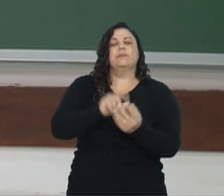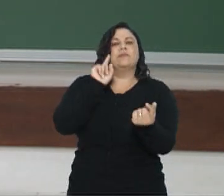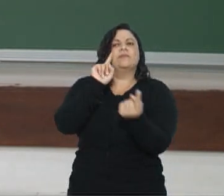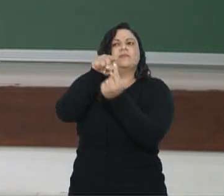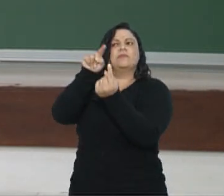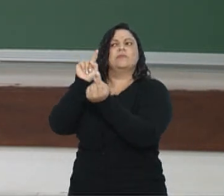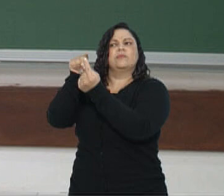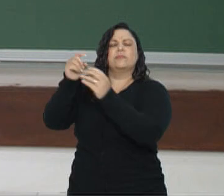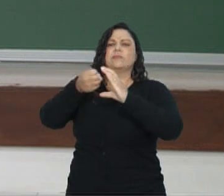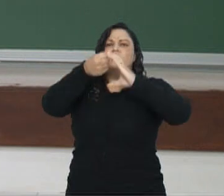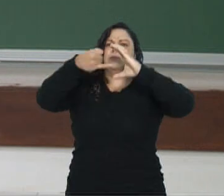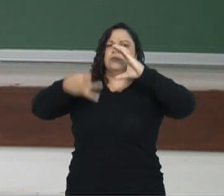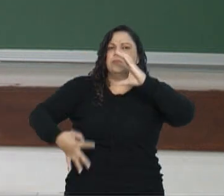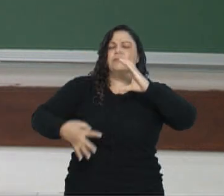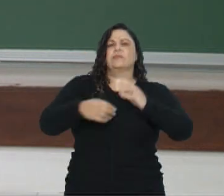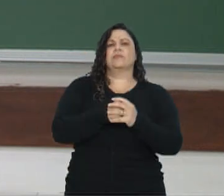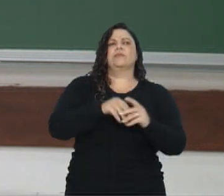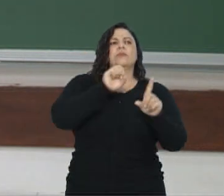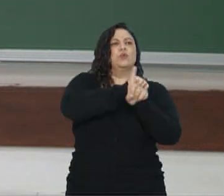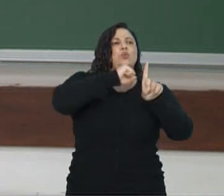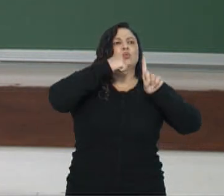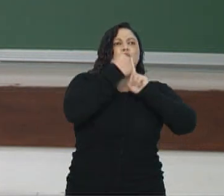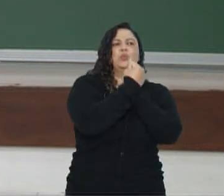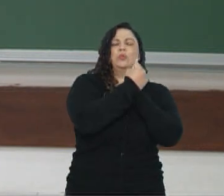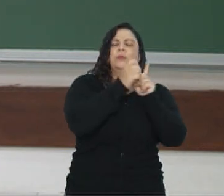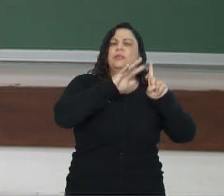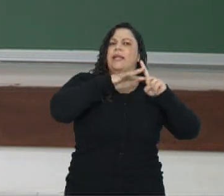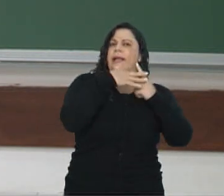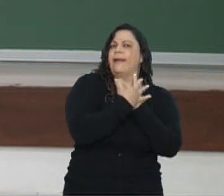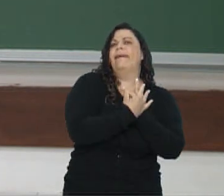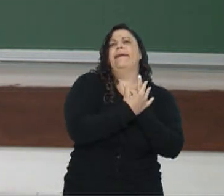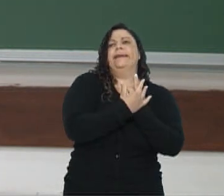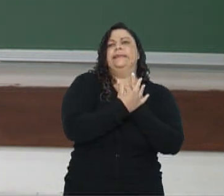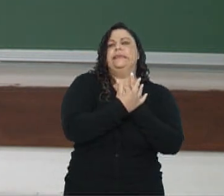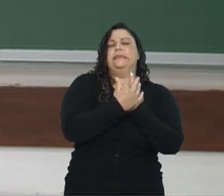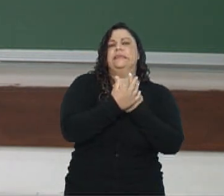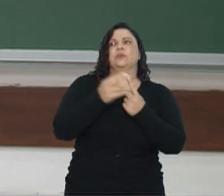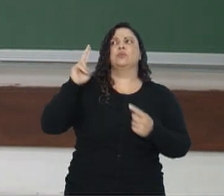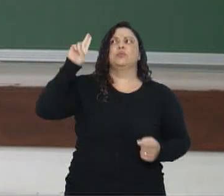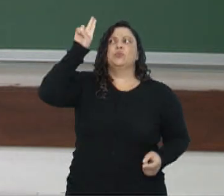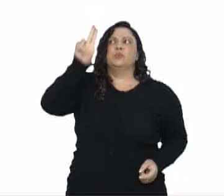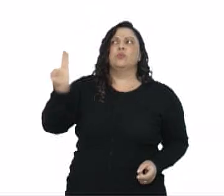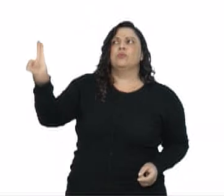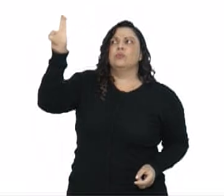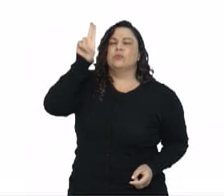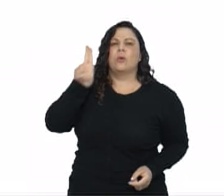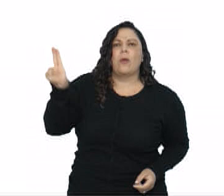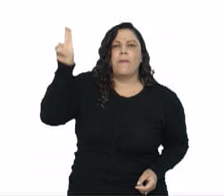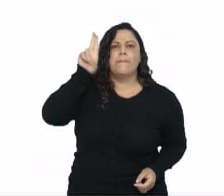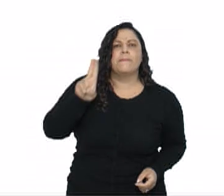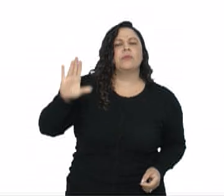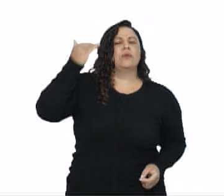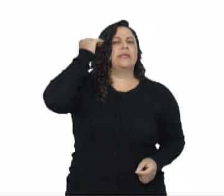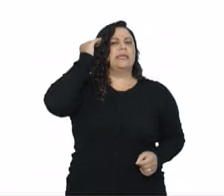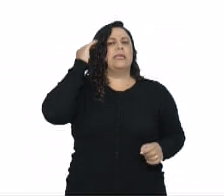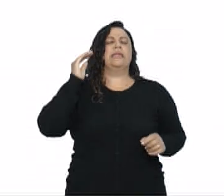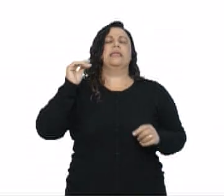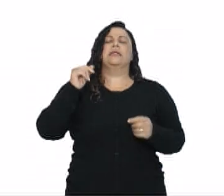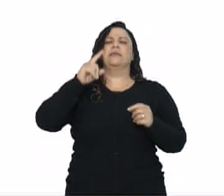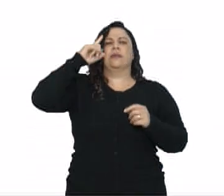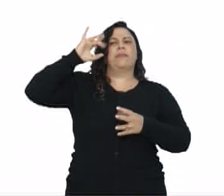socialismo utópico, que é um ramo dentro do pensamento socialista, e daí também vamos compreender a lógica do socialismo